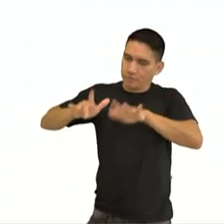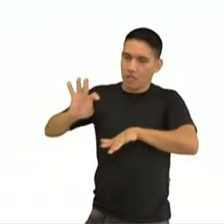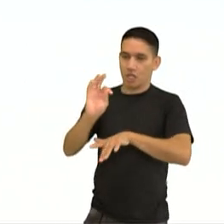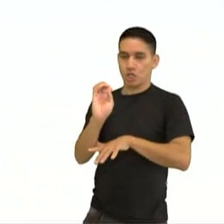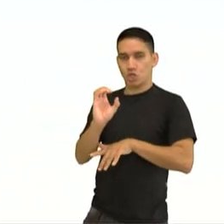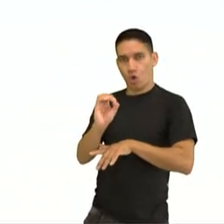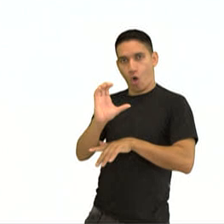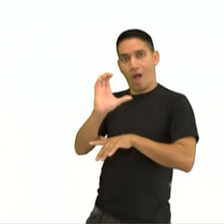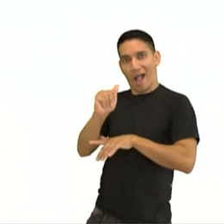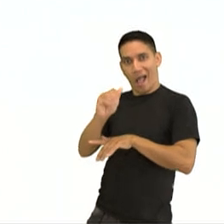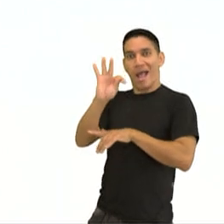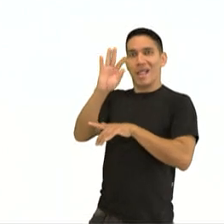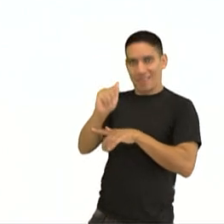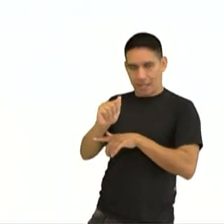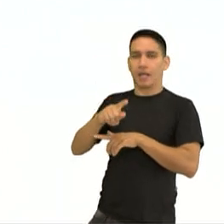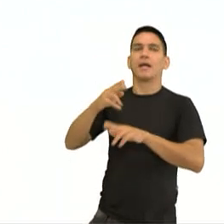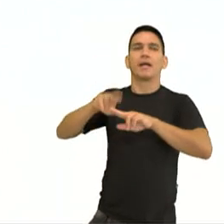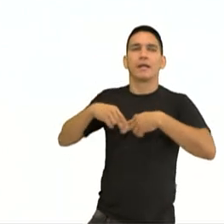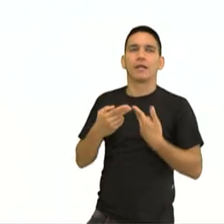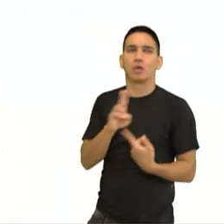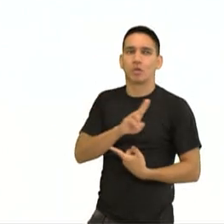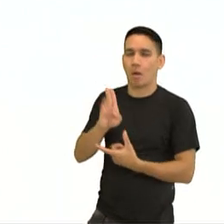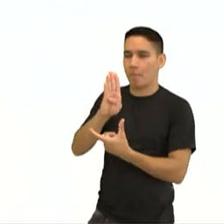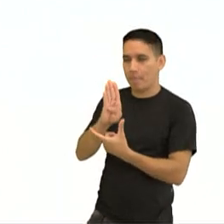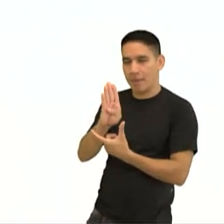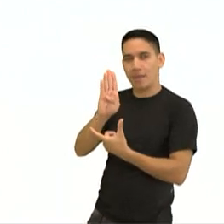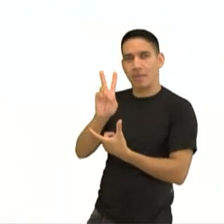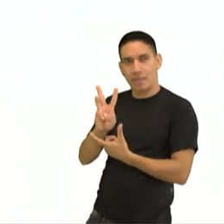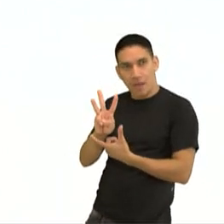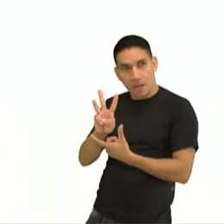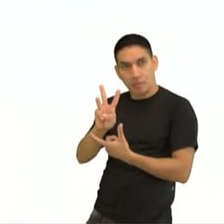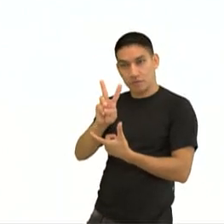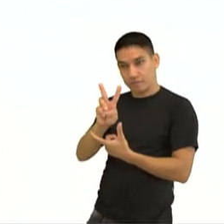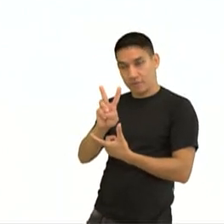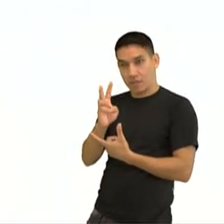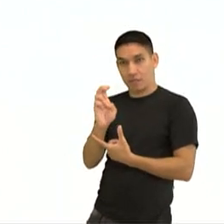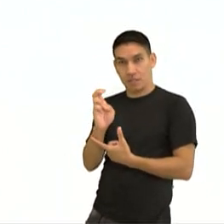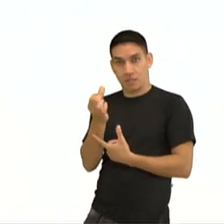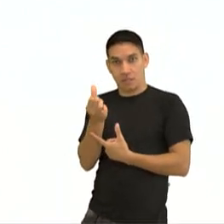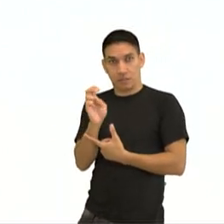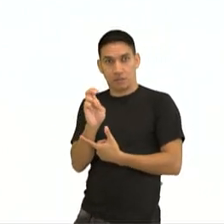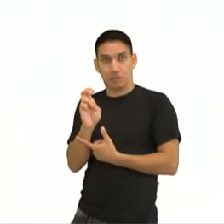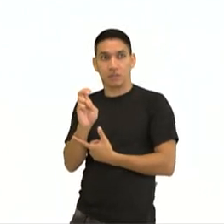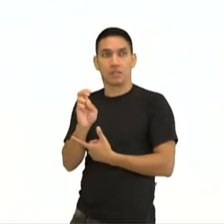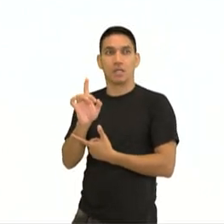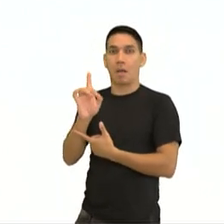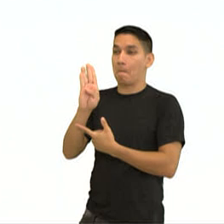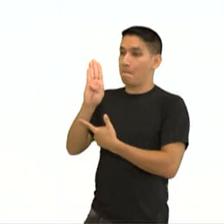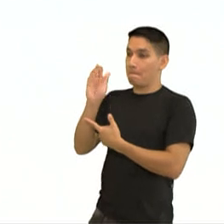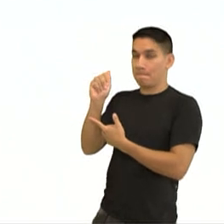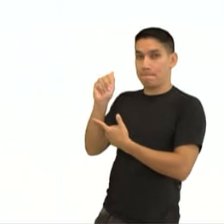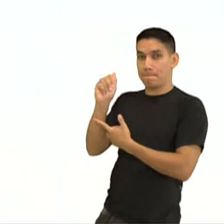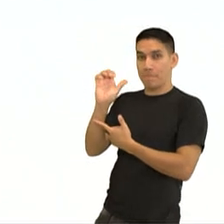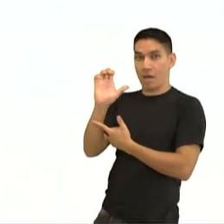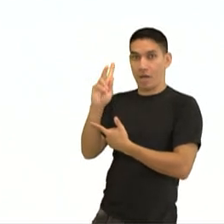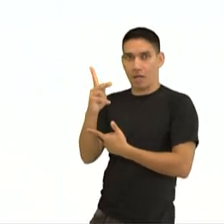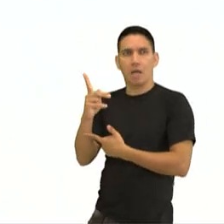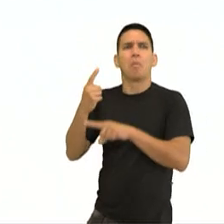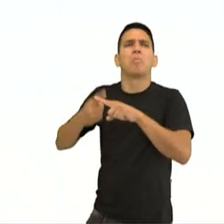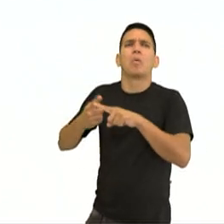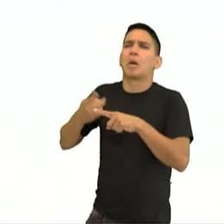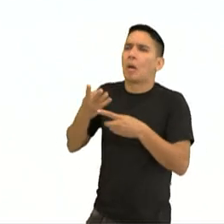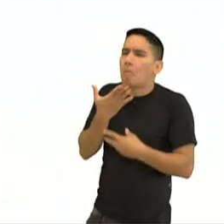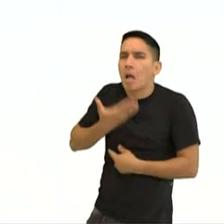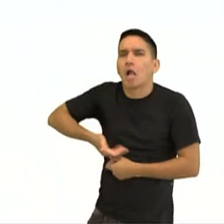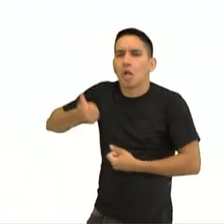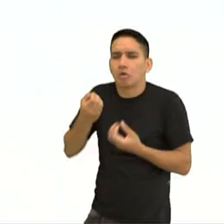assim, a tocata em fuga BWV 565 de Bach seria melhor aplicada. Em seguida, explique por que, que seria